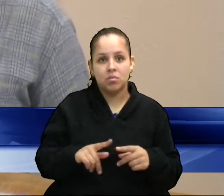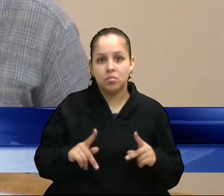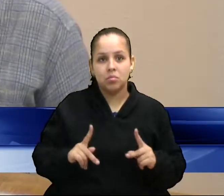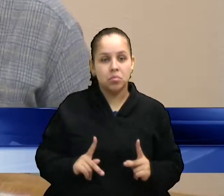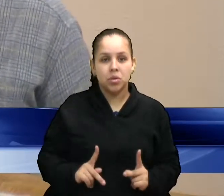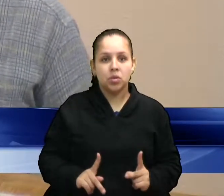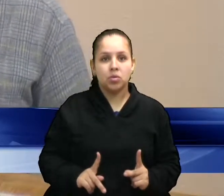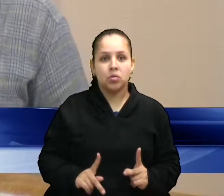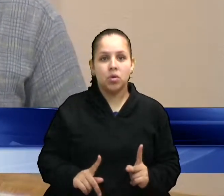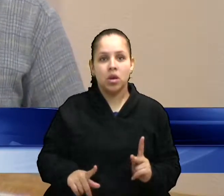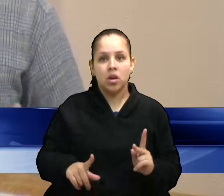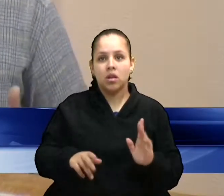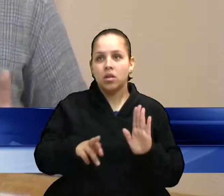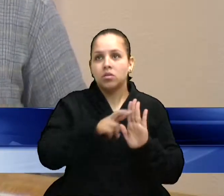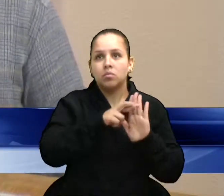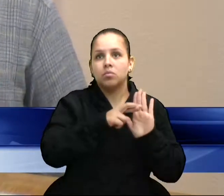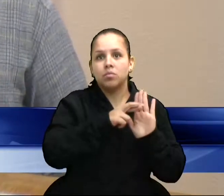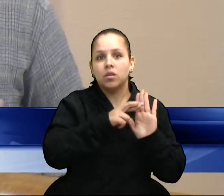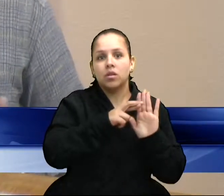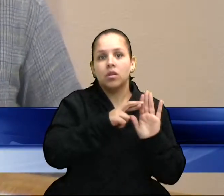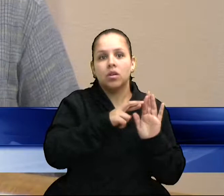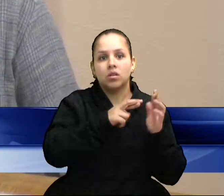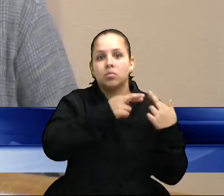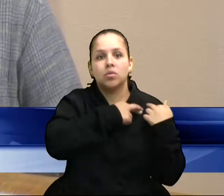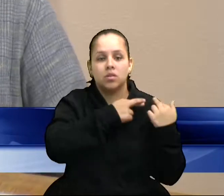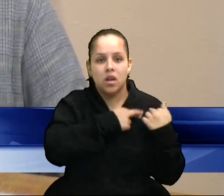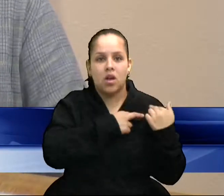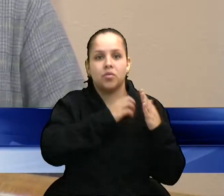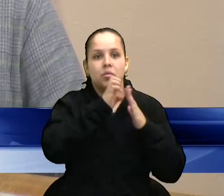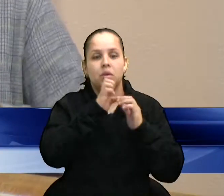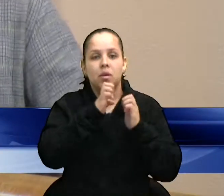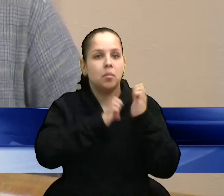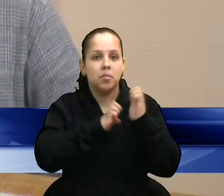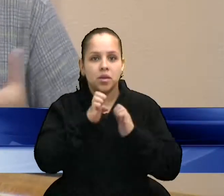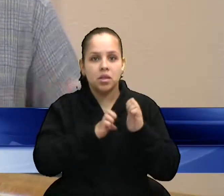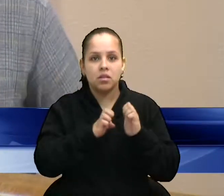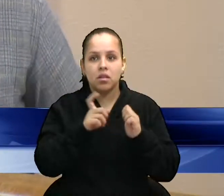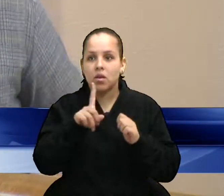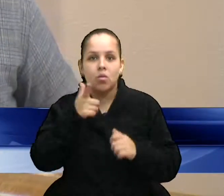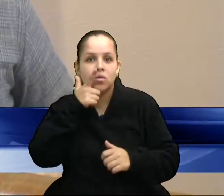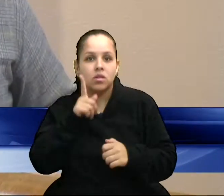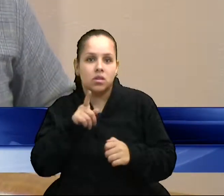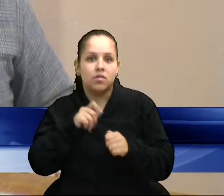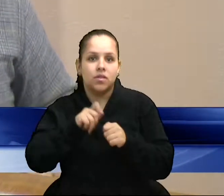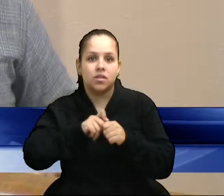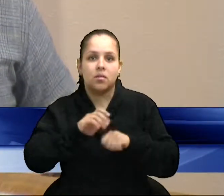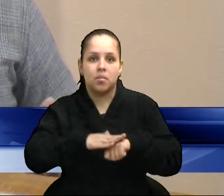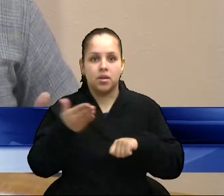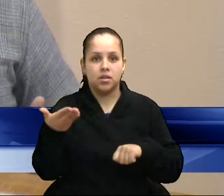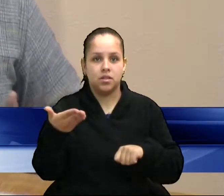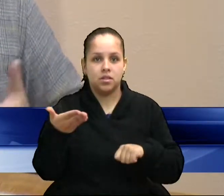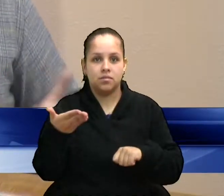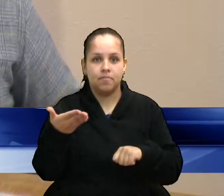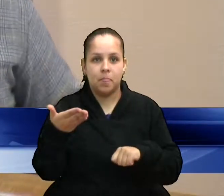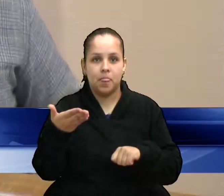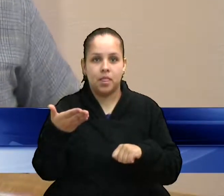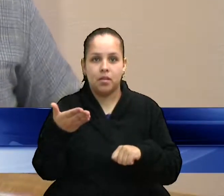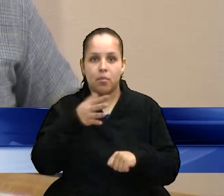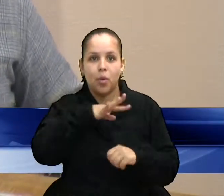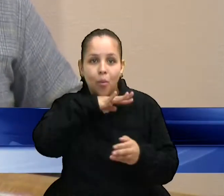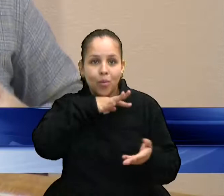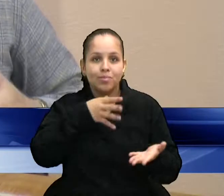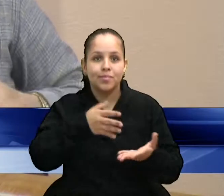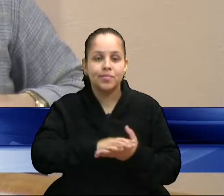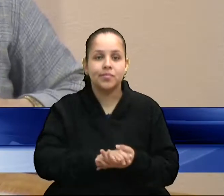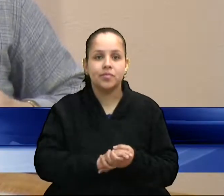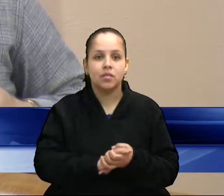pior ainda de tudo, porque amanhã ou depois eles não vão conseguir mais praticar o sistema. Então, com o nosso conhecimento,